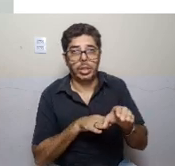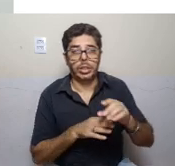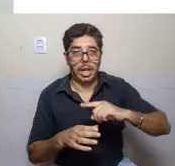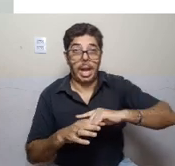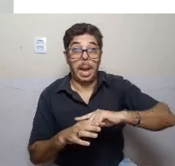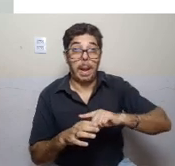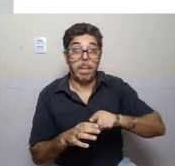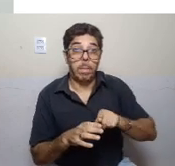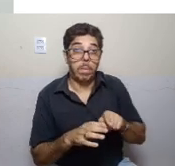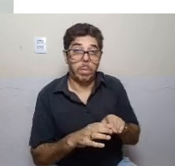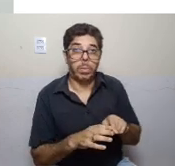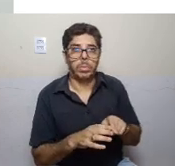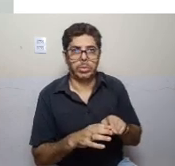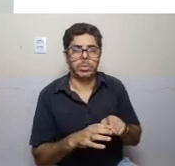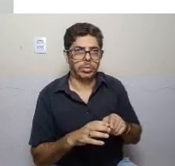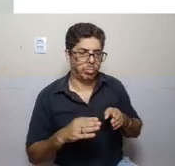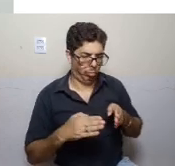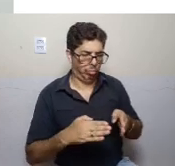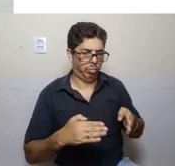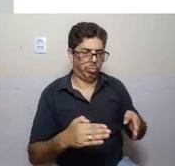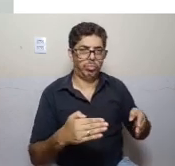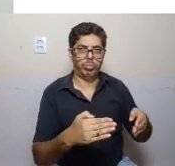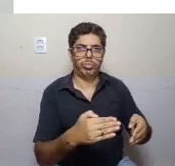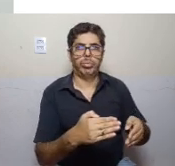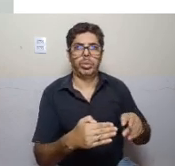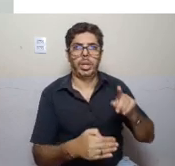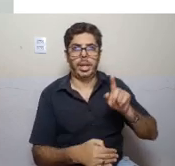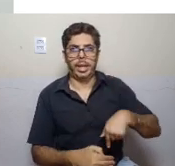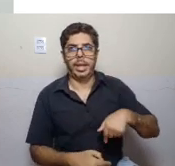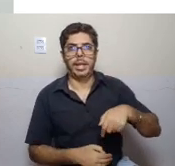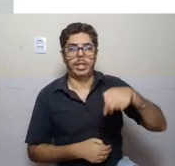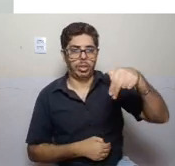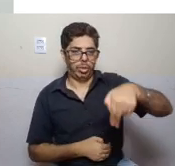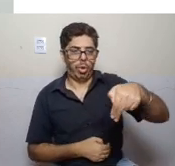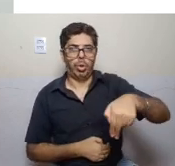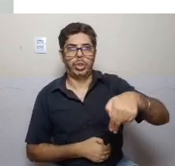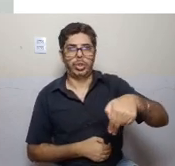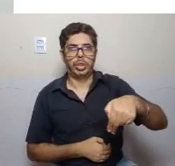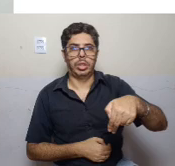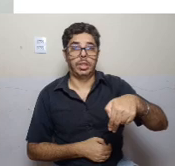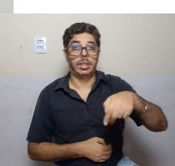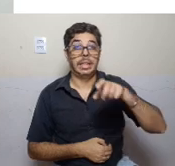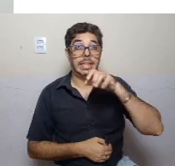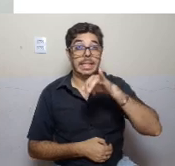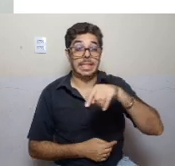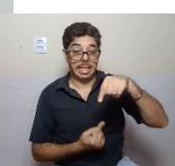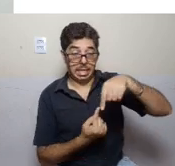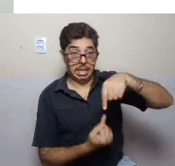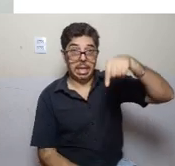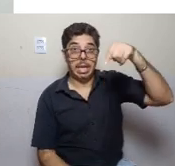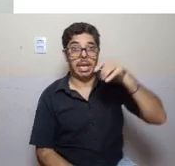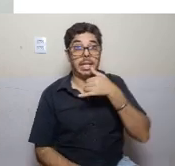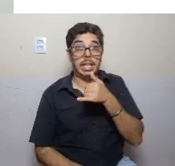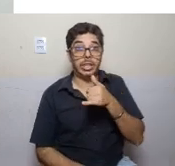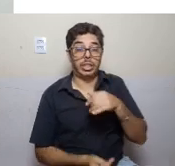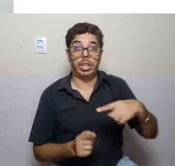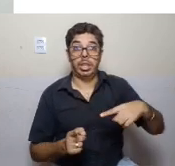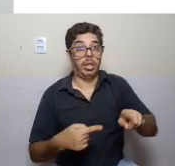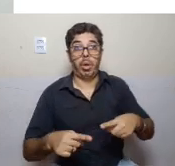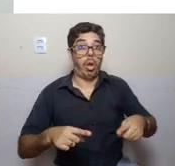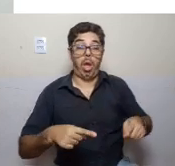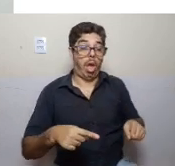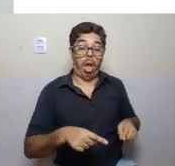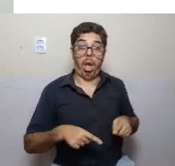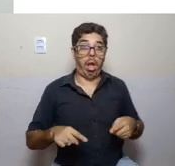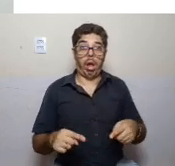no fio, as agulhas das bússolas apontam na mesma direção, que é o norte magnético da Terra, como esperado. Mas quando o fio conduz